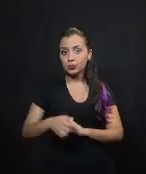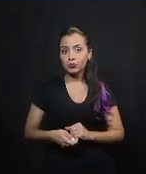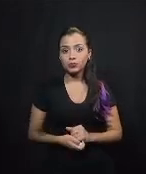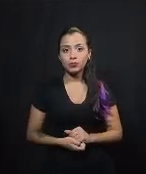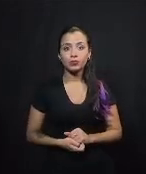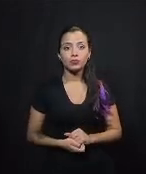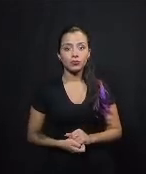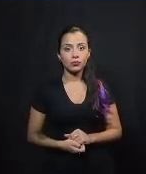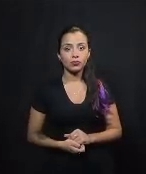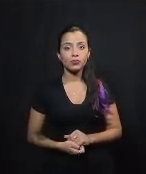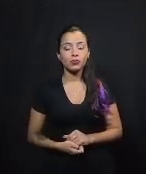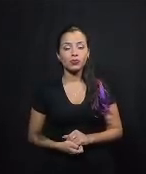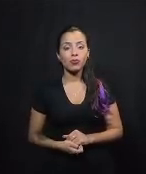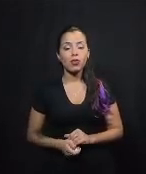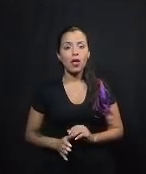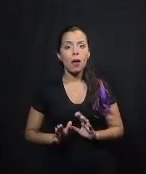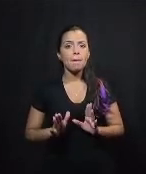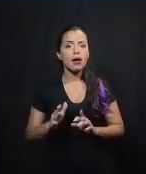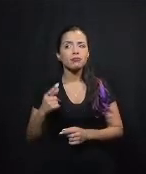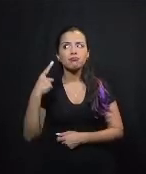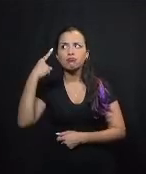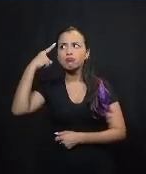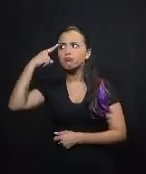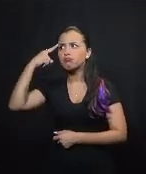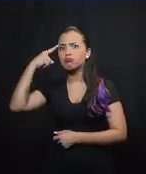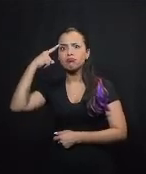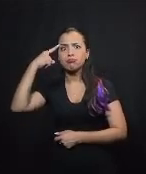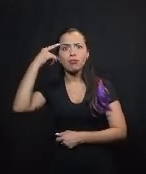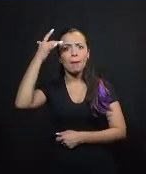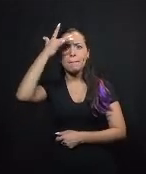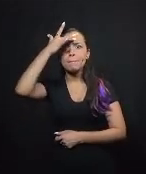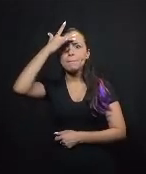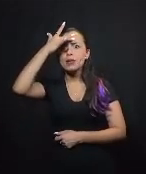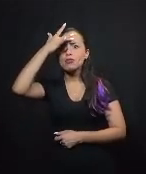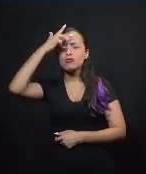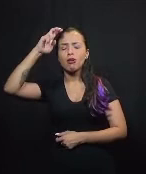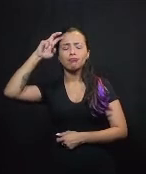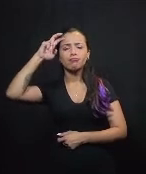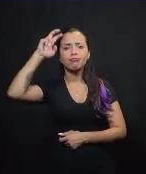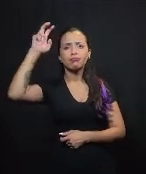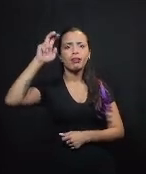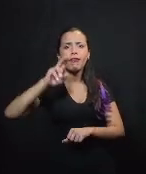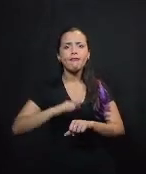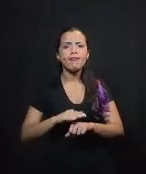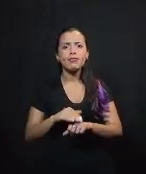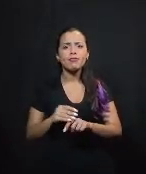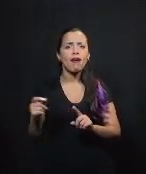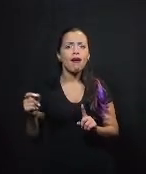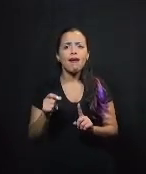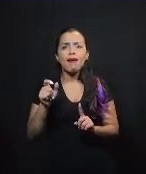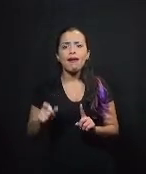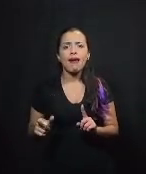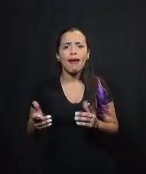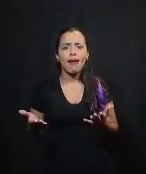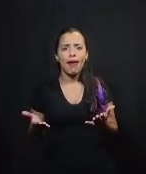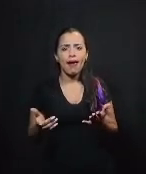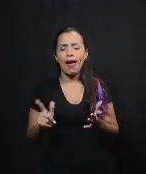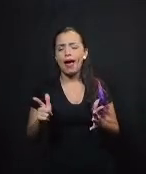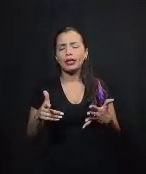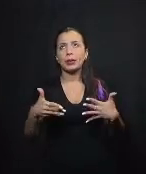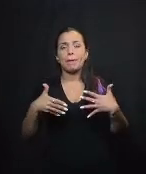Mas quem teria feito isso? Quem é o mago que teria feito isso? Isso não é assim tão